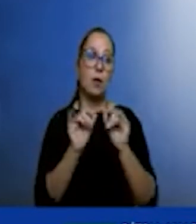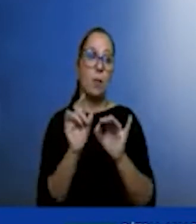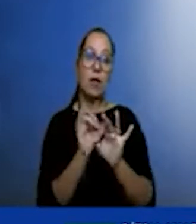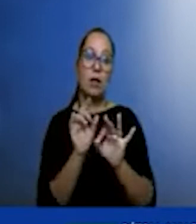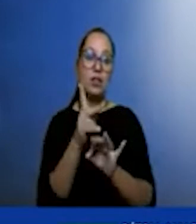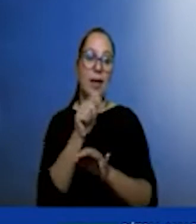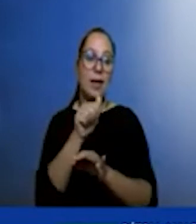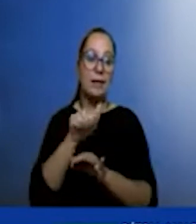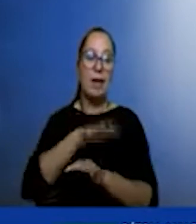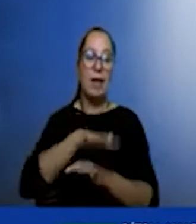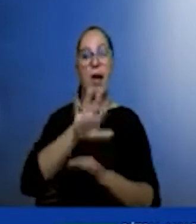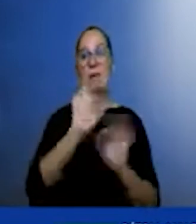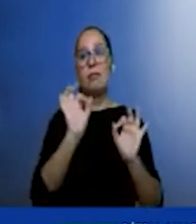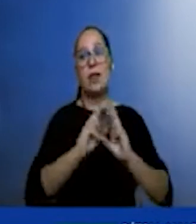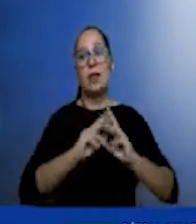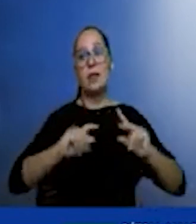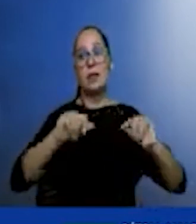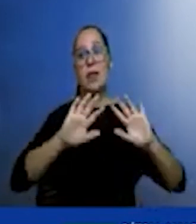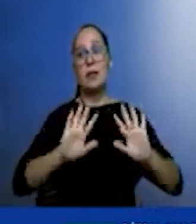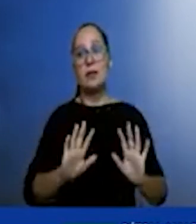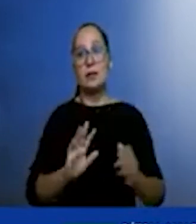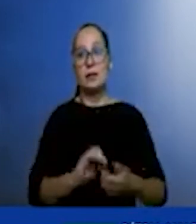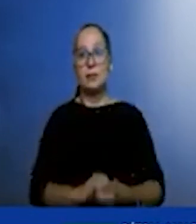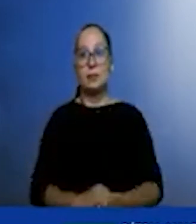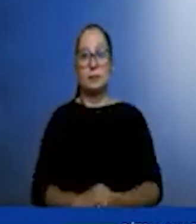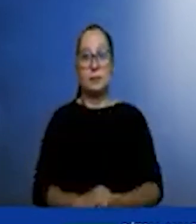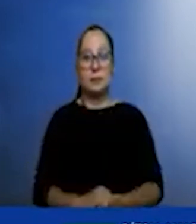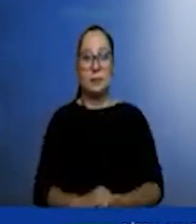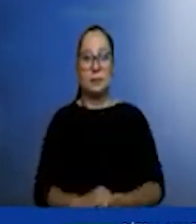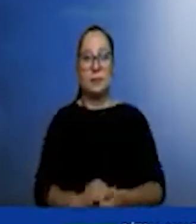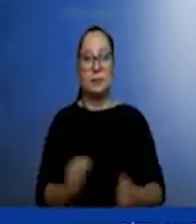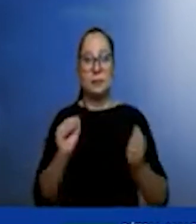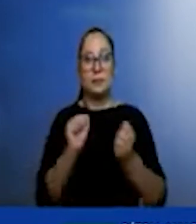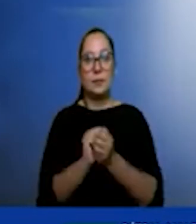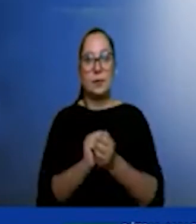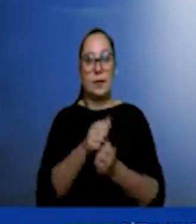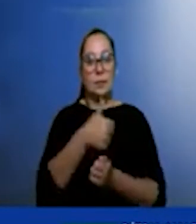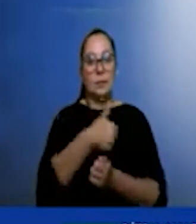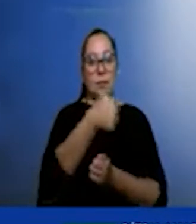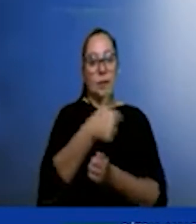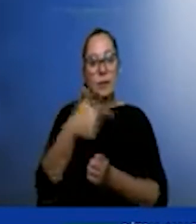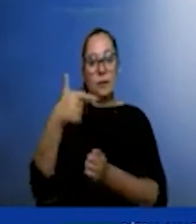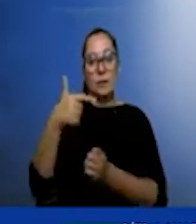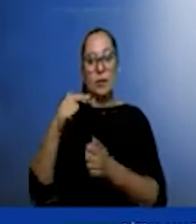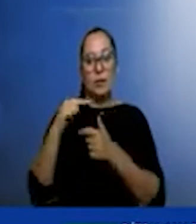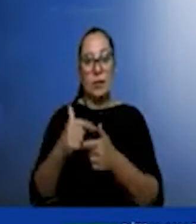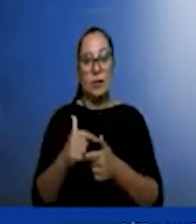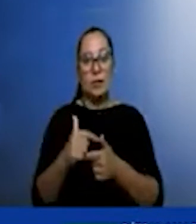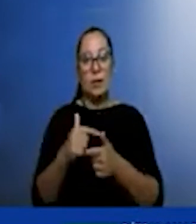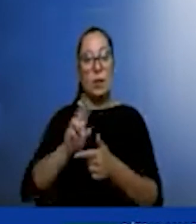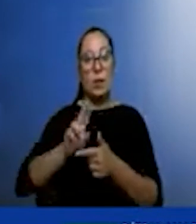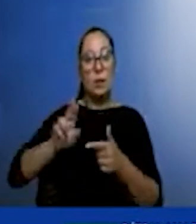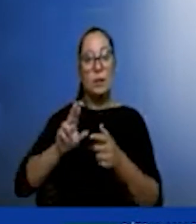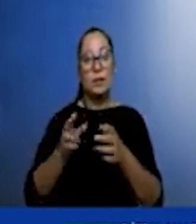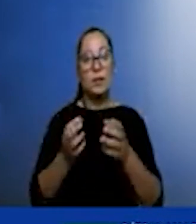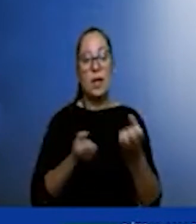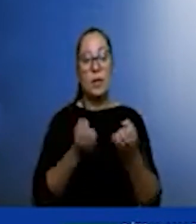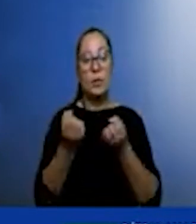Né? Então, se eu juntar, por exemplo, etanol de primeira geração, etanol de segunda geração e usar ele num carro híbrido, eu já estou trazendo